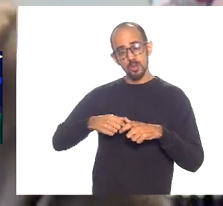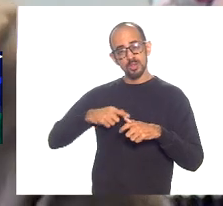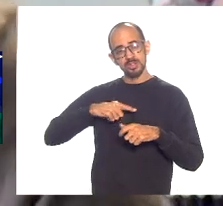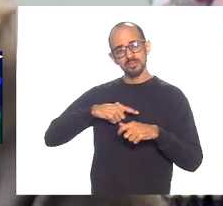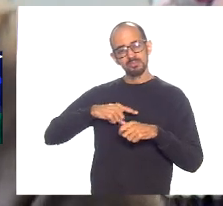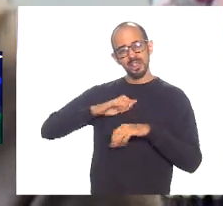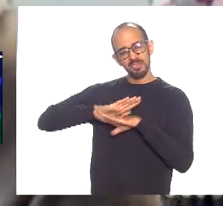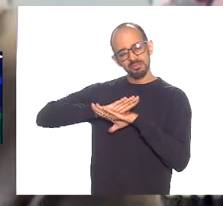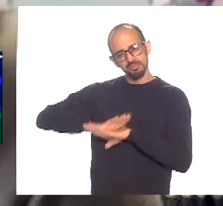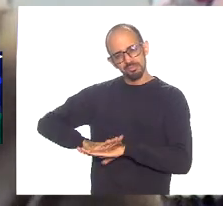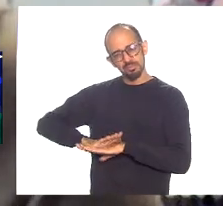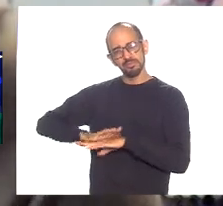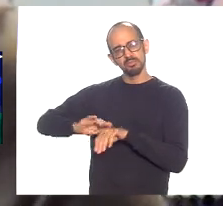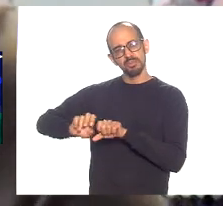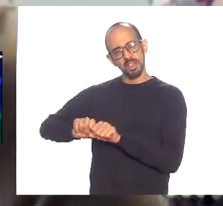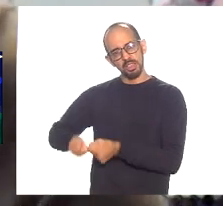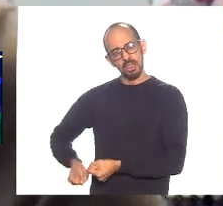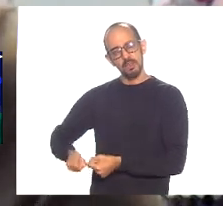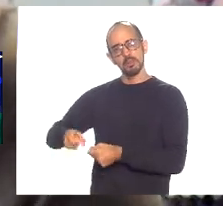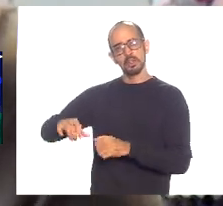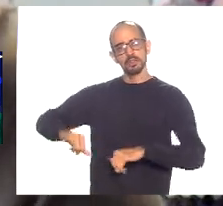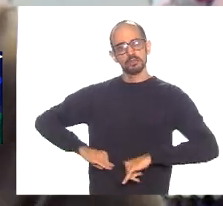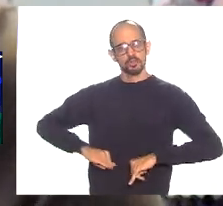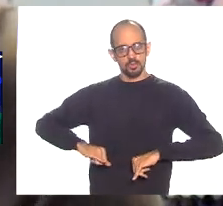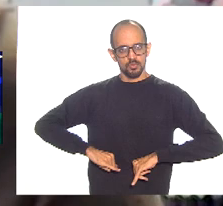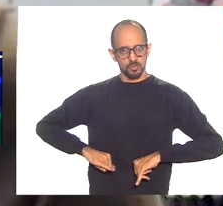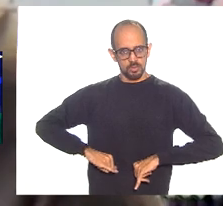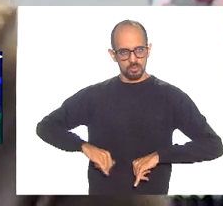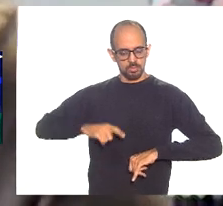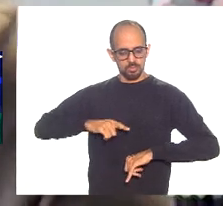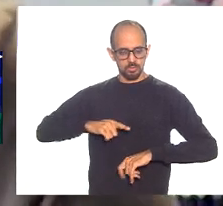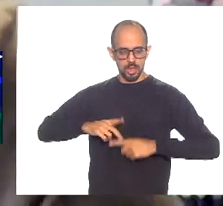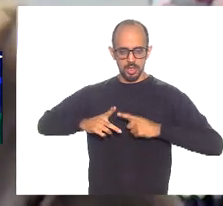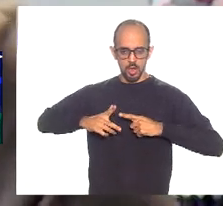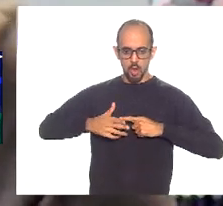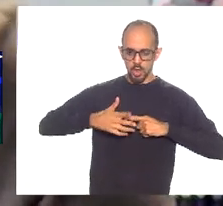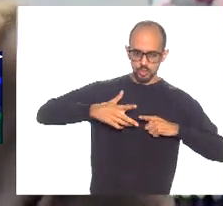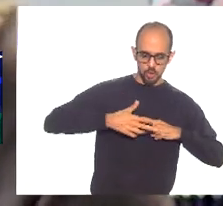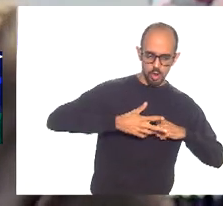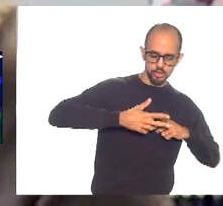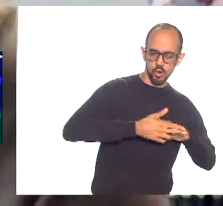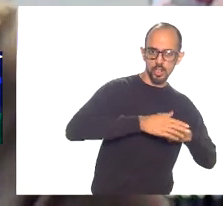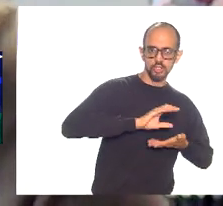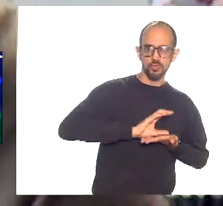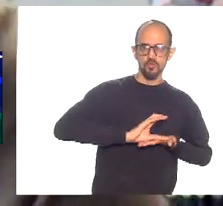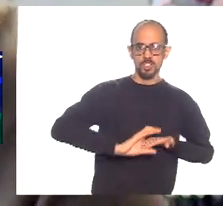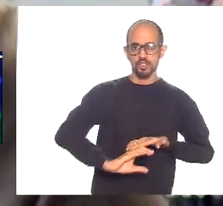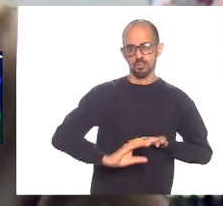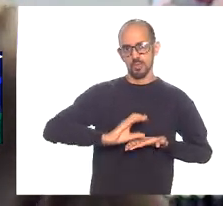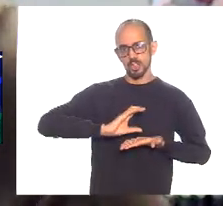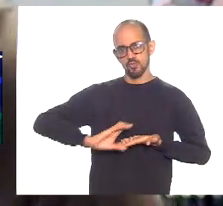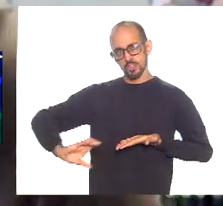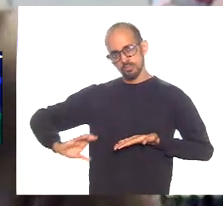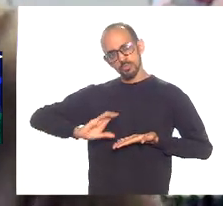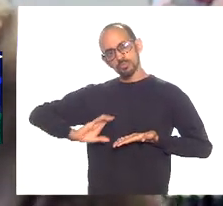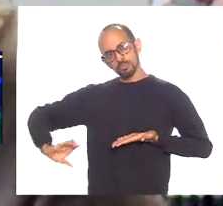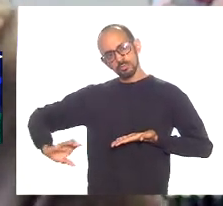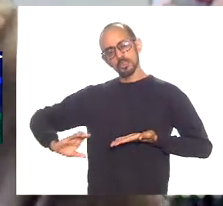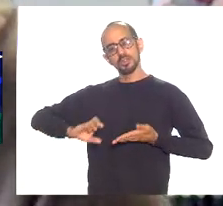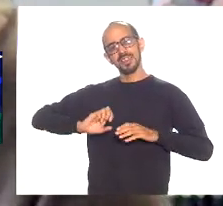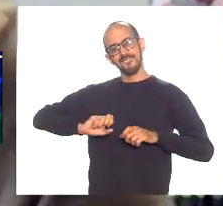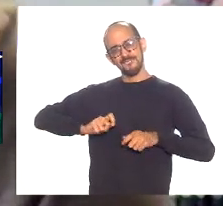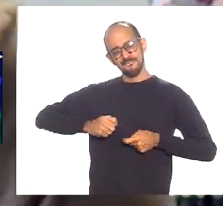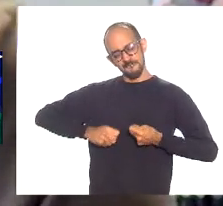a gente sabe que já são aí muitos anos de corte né de investimento nas universidades de arroz